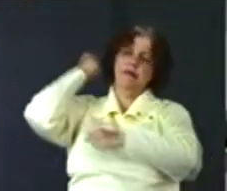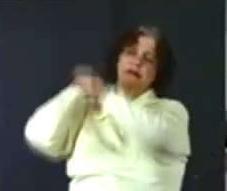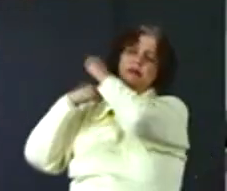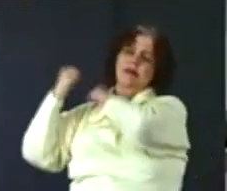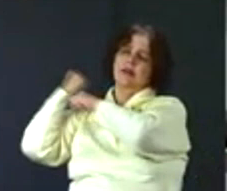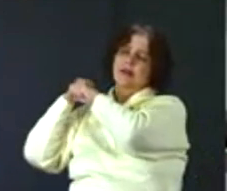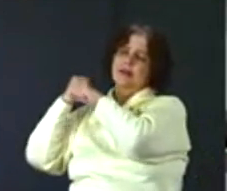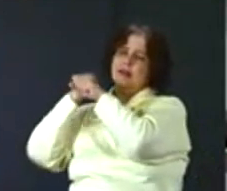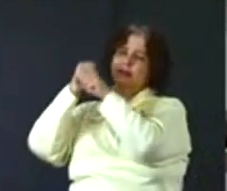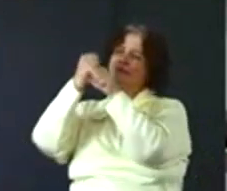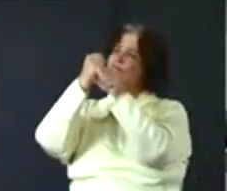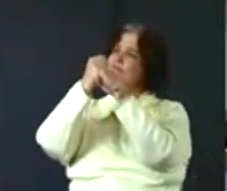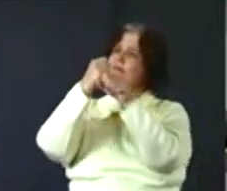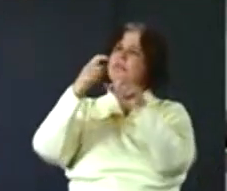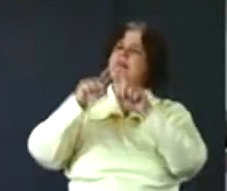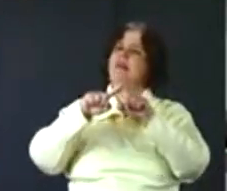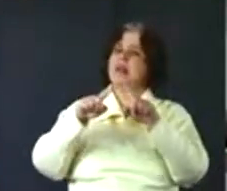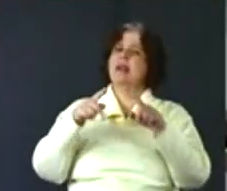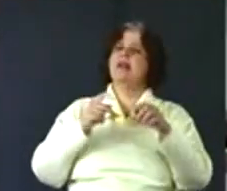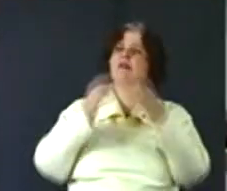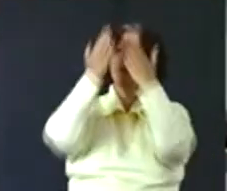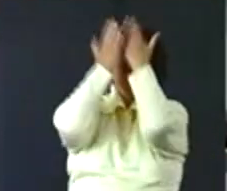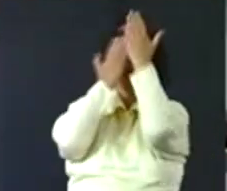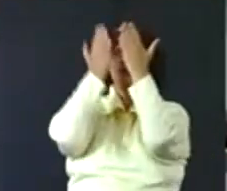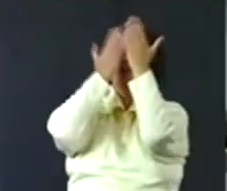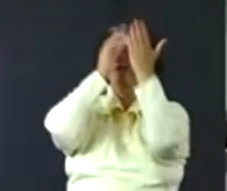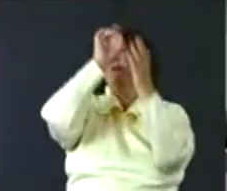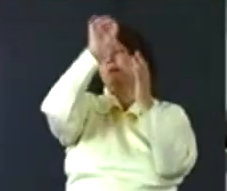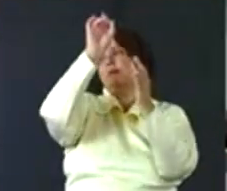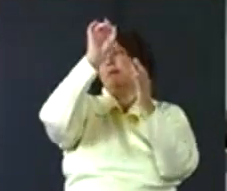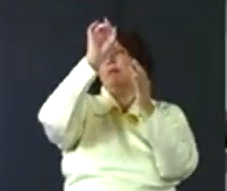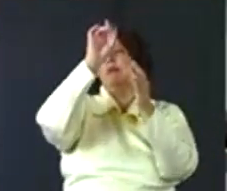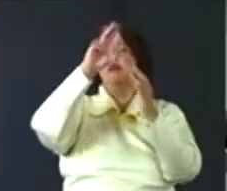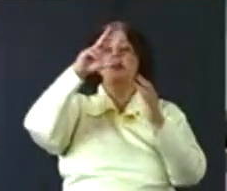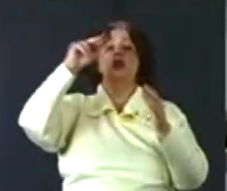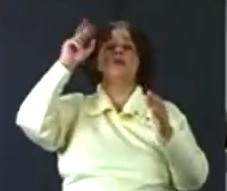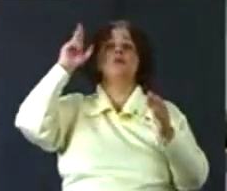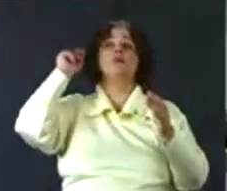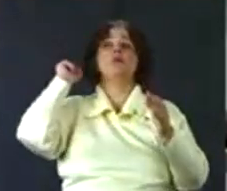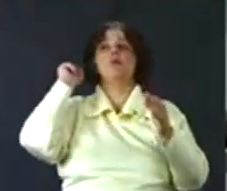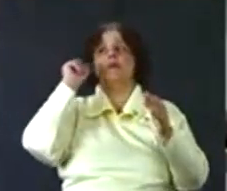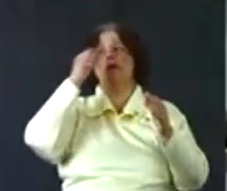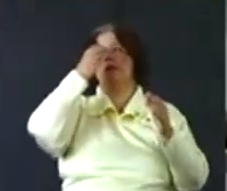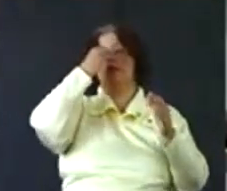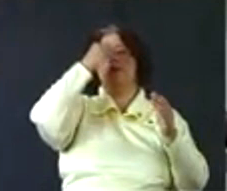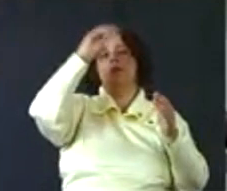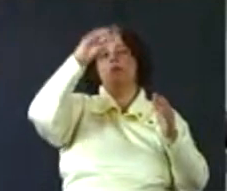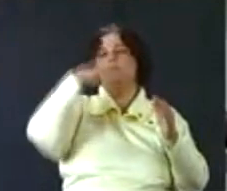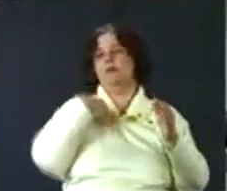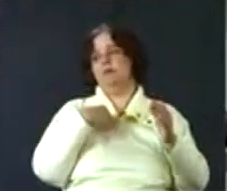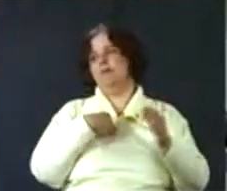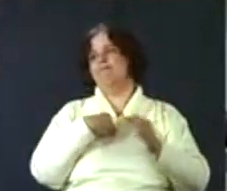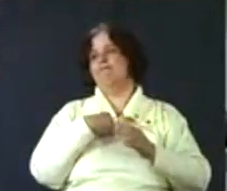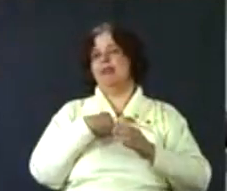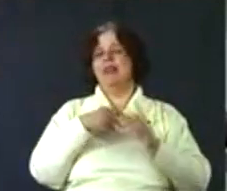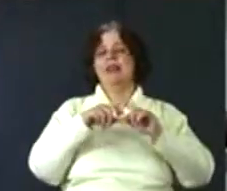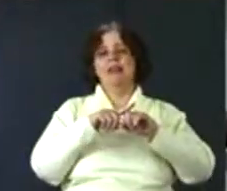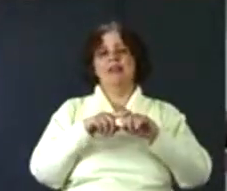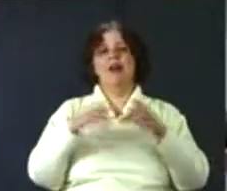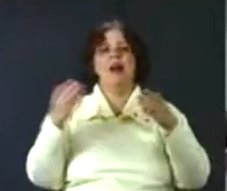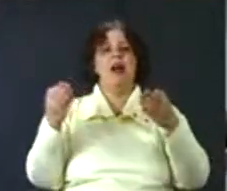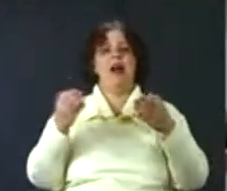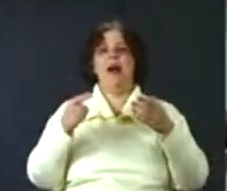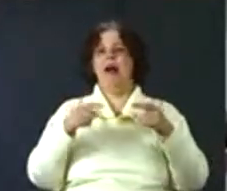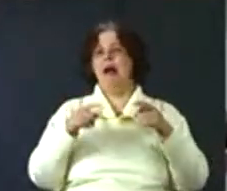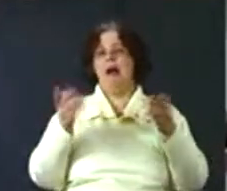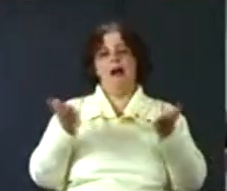me desamparou. Não é agora que eu vou negar o seu nome, o do meu glorioso Salvador.